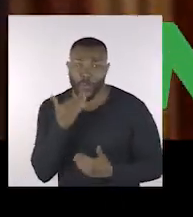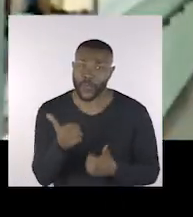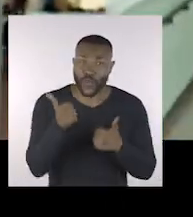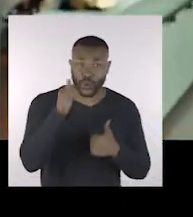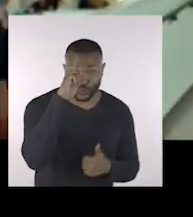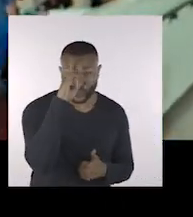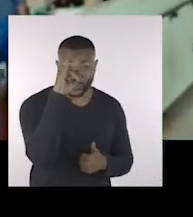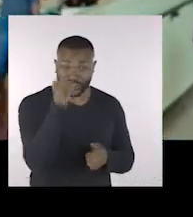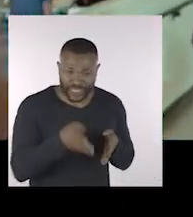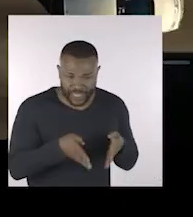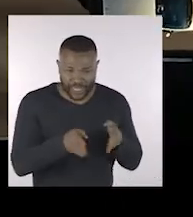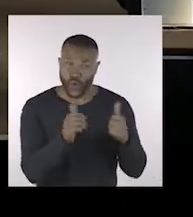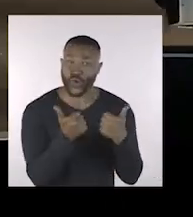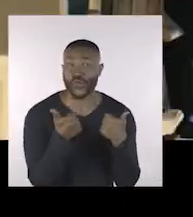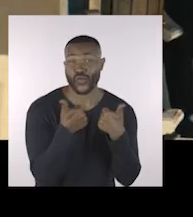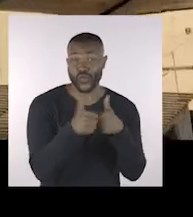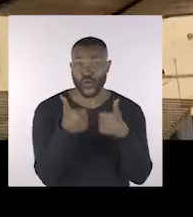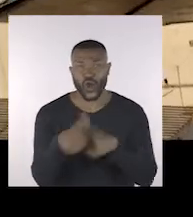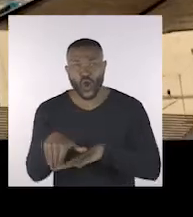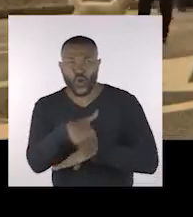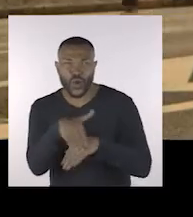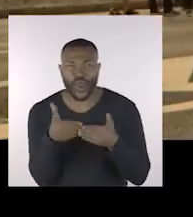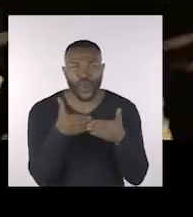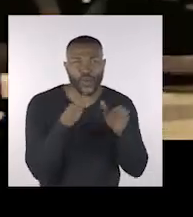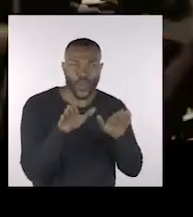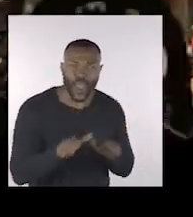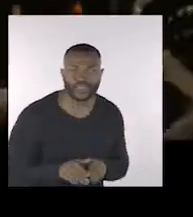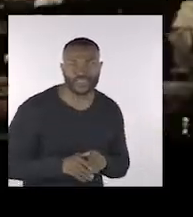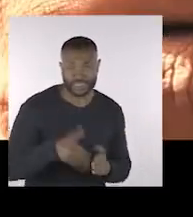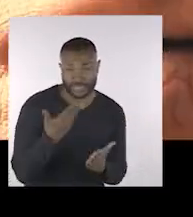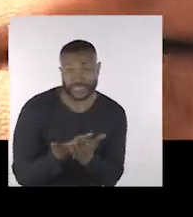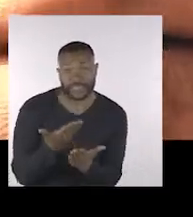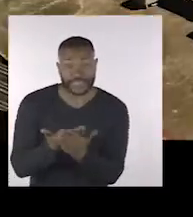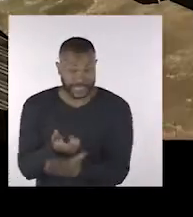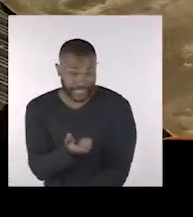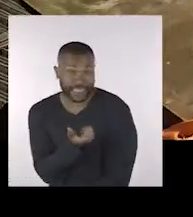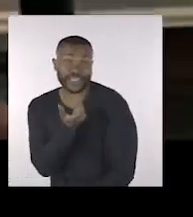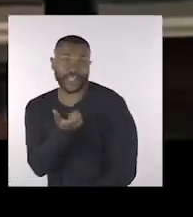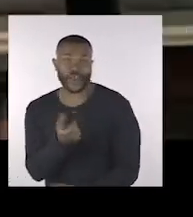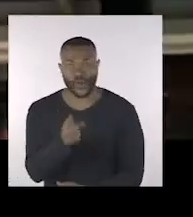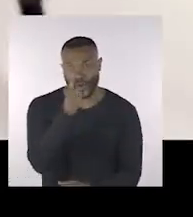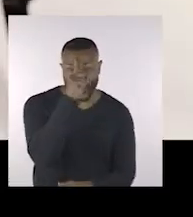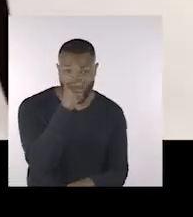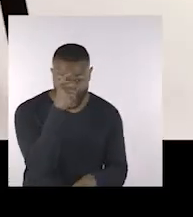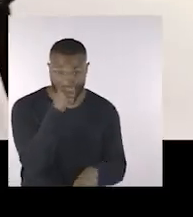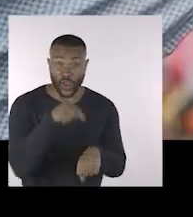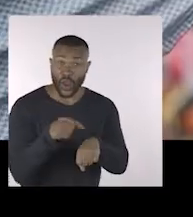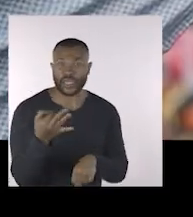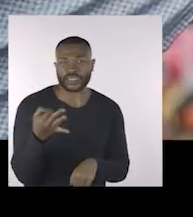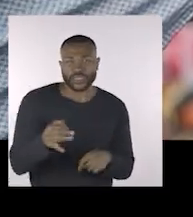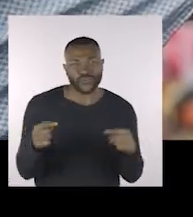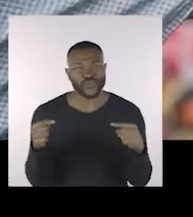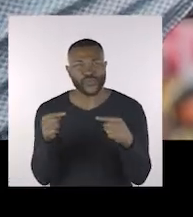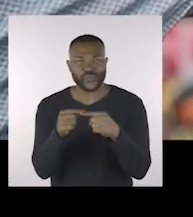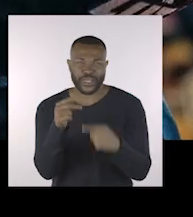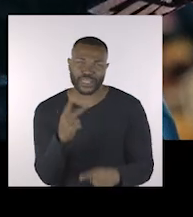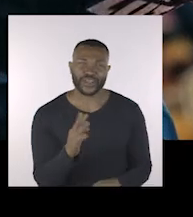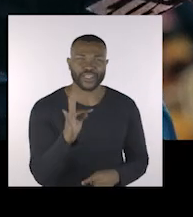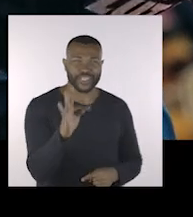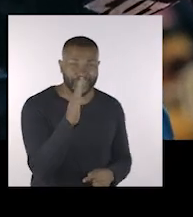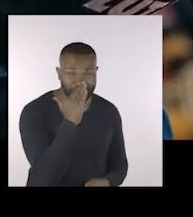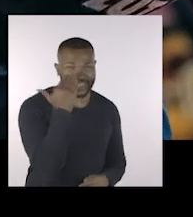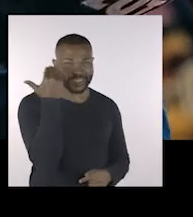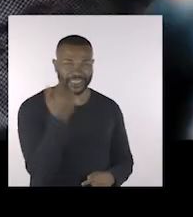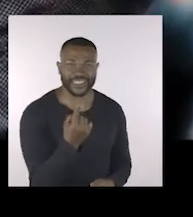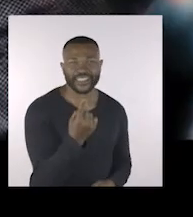Unicel para melhorar o dia taxa de ônibus suas aberta fácil de estudante rede hora certa tudo isso